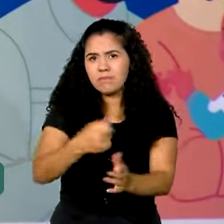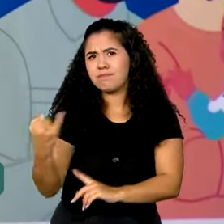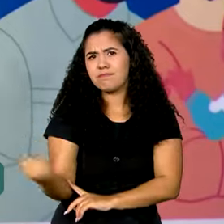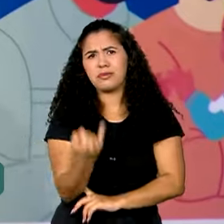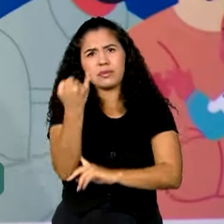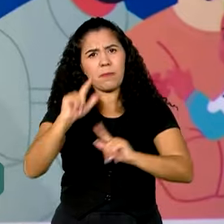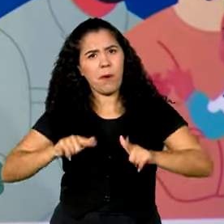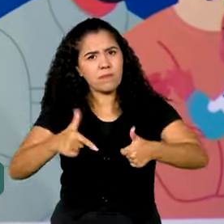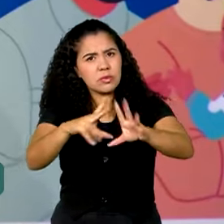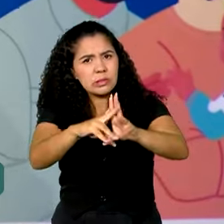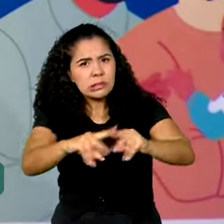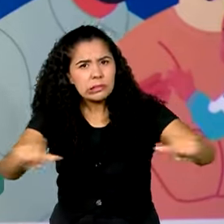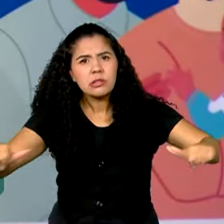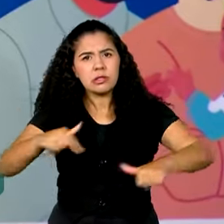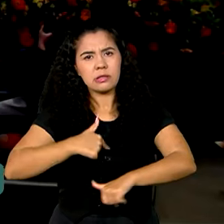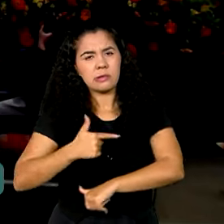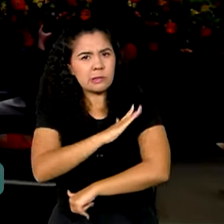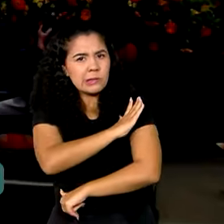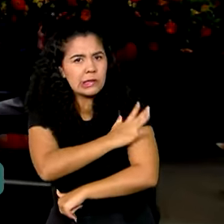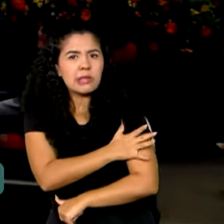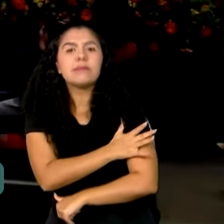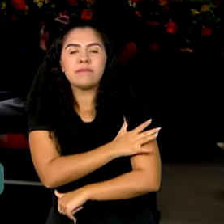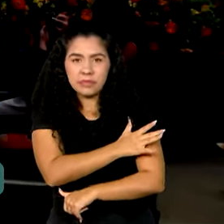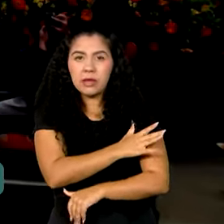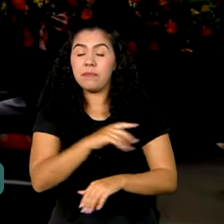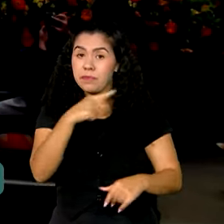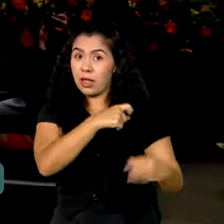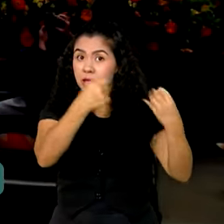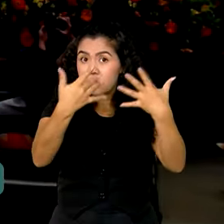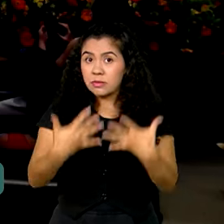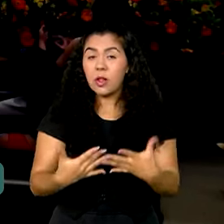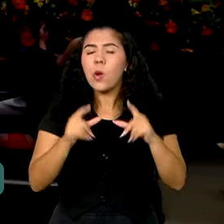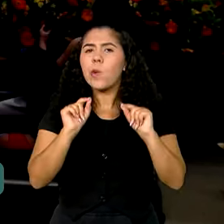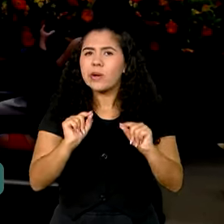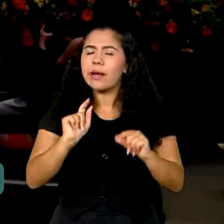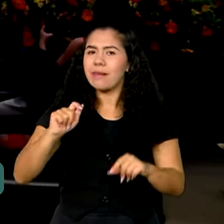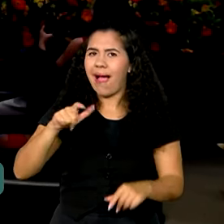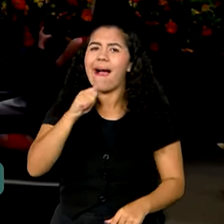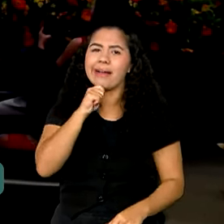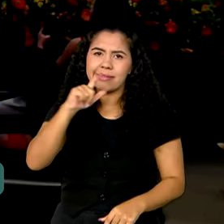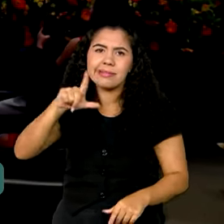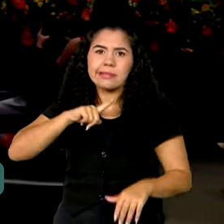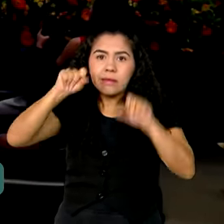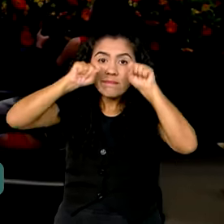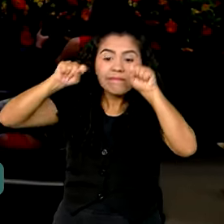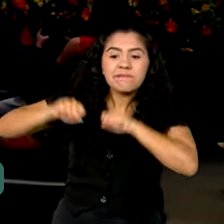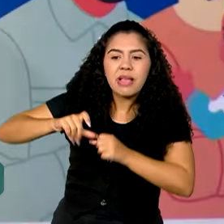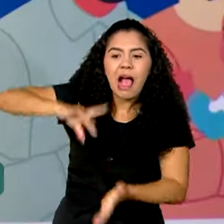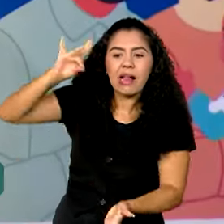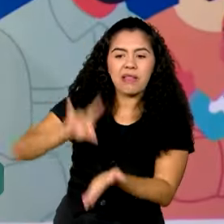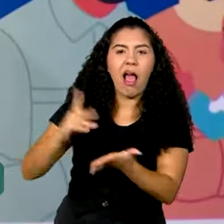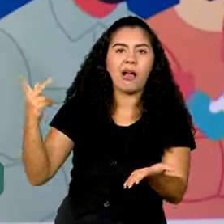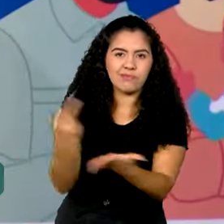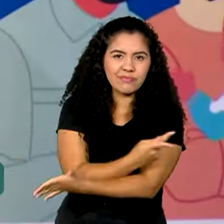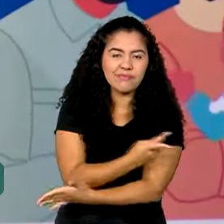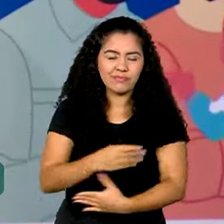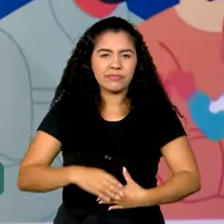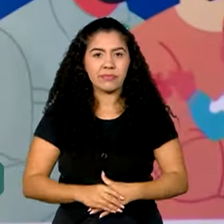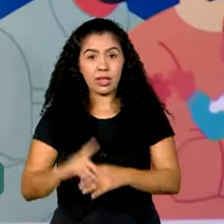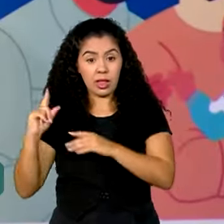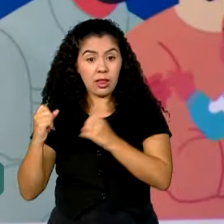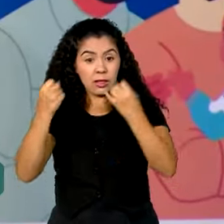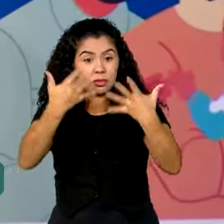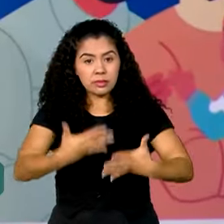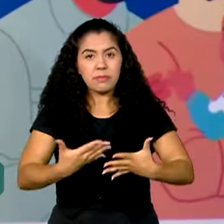no combate ao racismo institucional, que, segundo ela, ainda é uma realidade nas estruturas de poder. O pacto pela